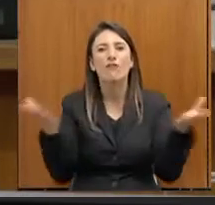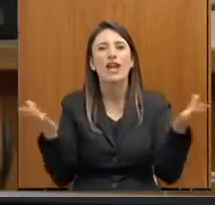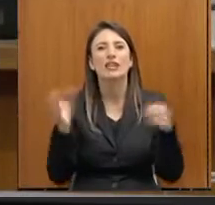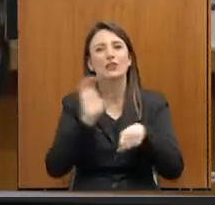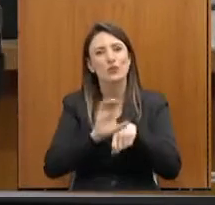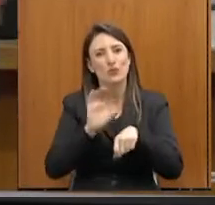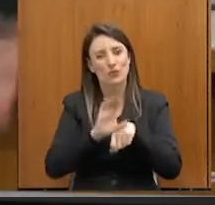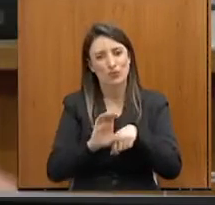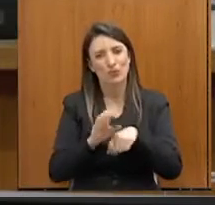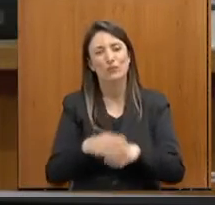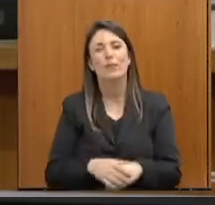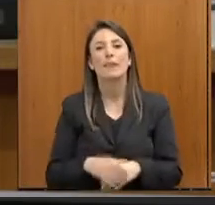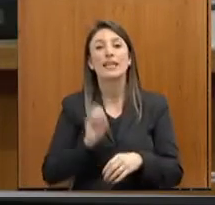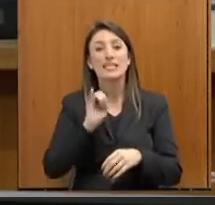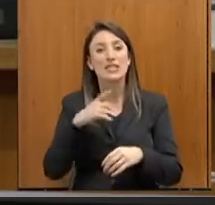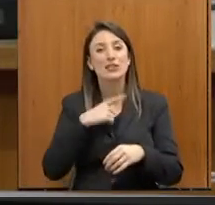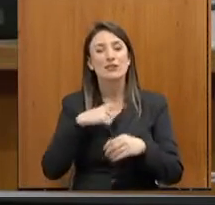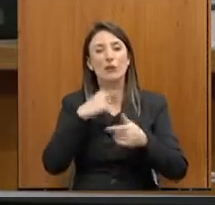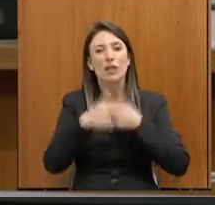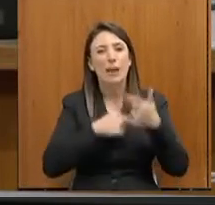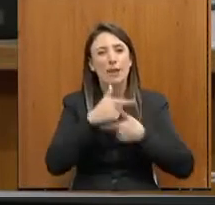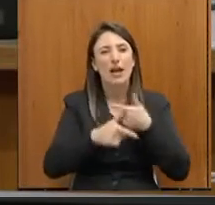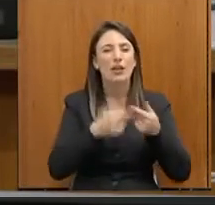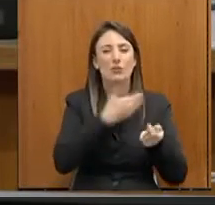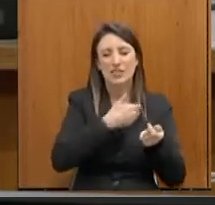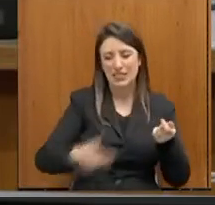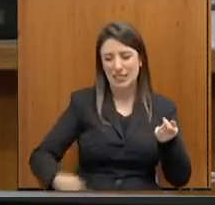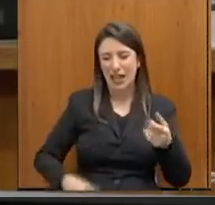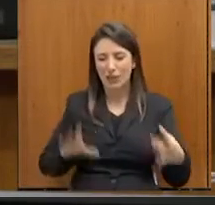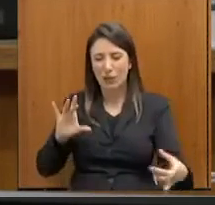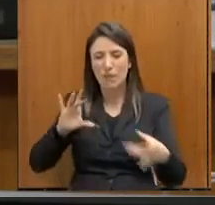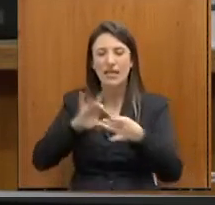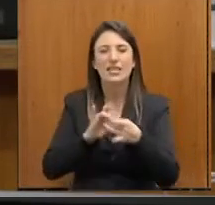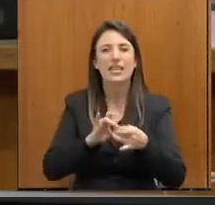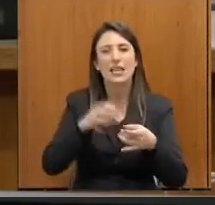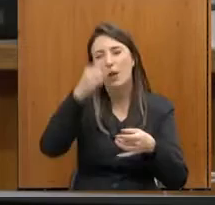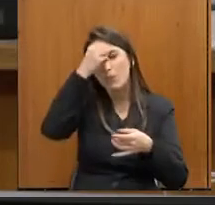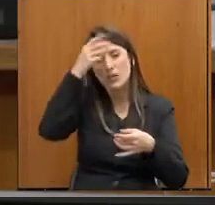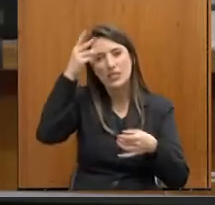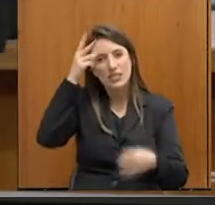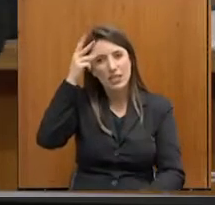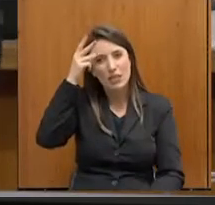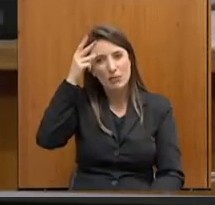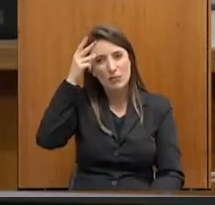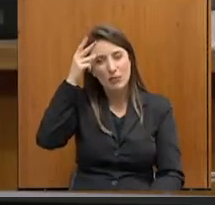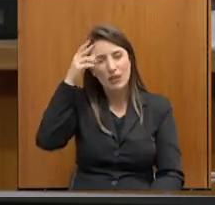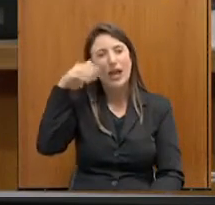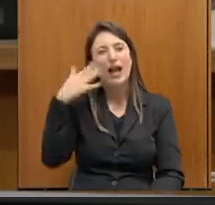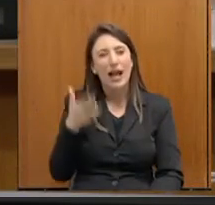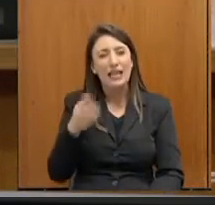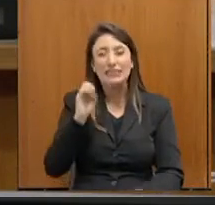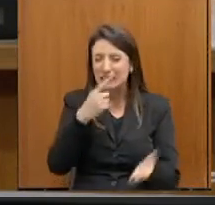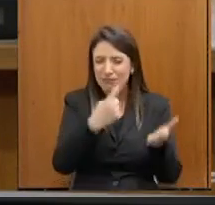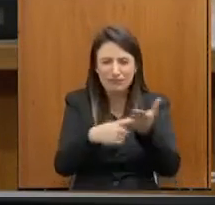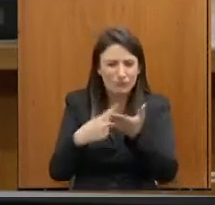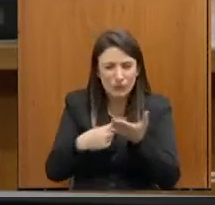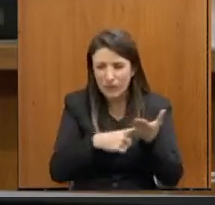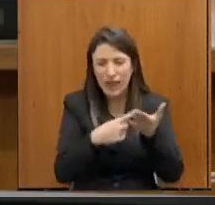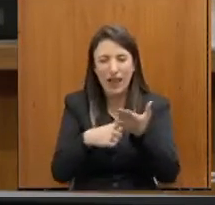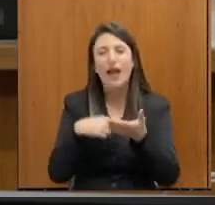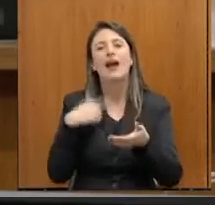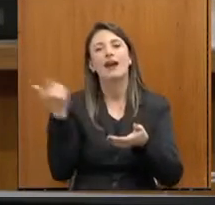um trabalho do Estado em parceria com os municípios nós conseguimos é com esse alinhamento dos astros